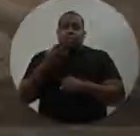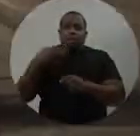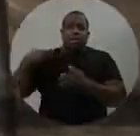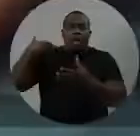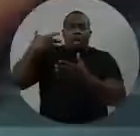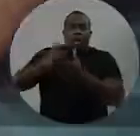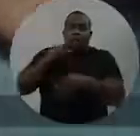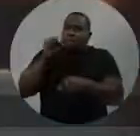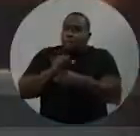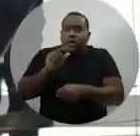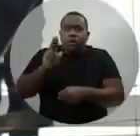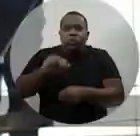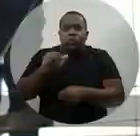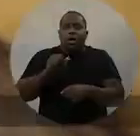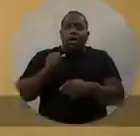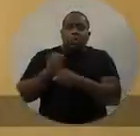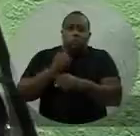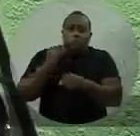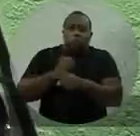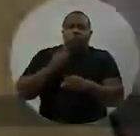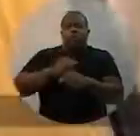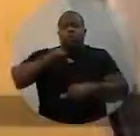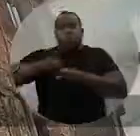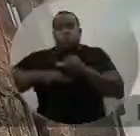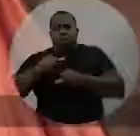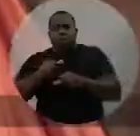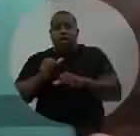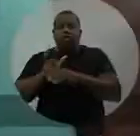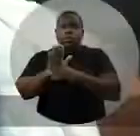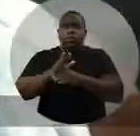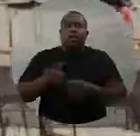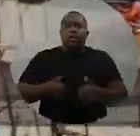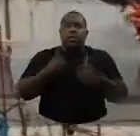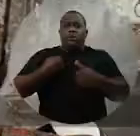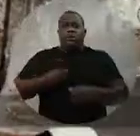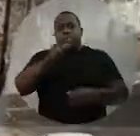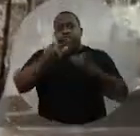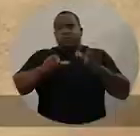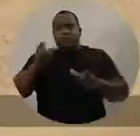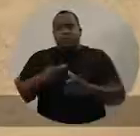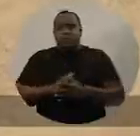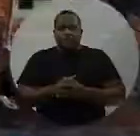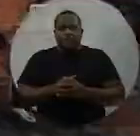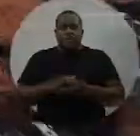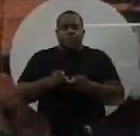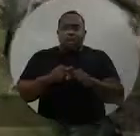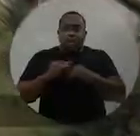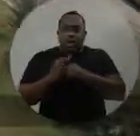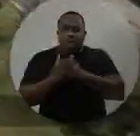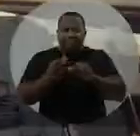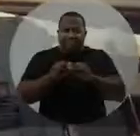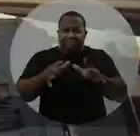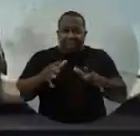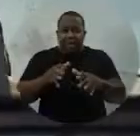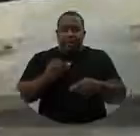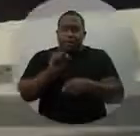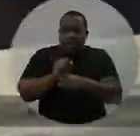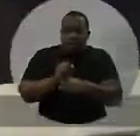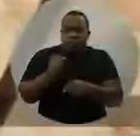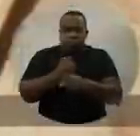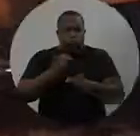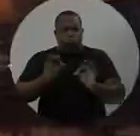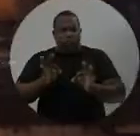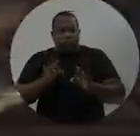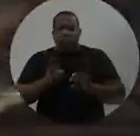construir, reformar e de melhorar a vida das pessoas. Nem mesmo a pandemia conseguiu travar as obras, que